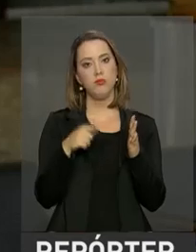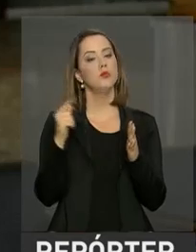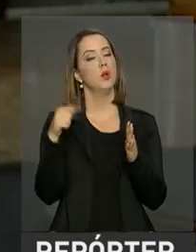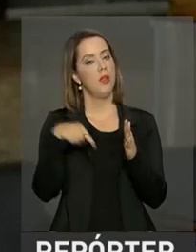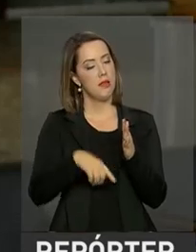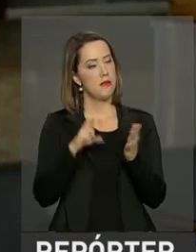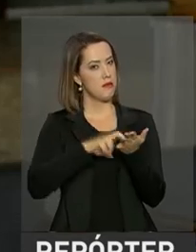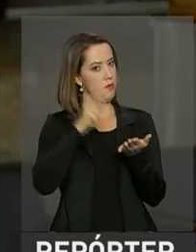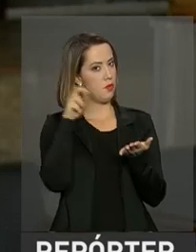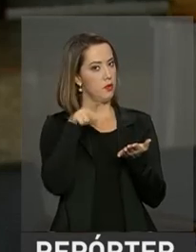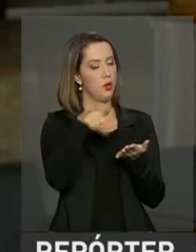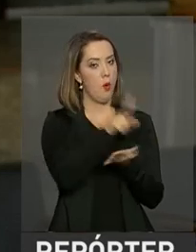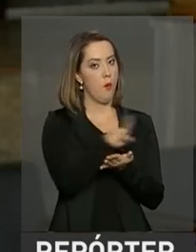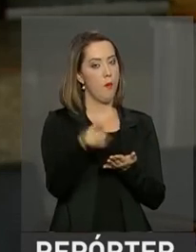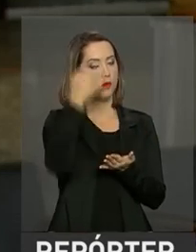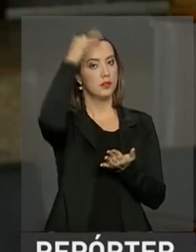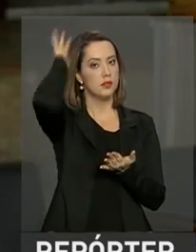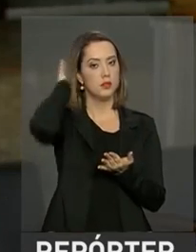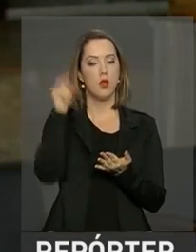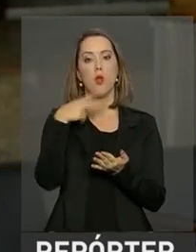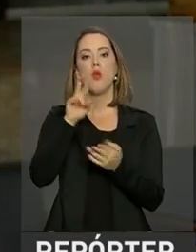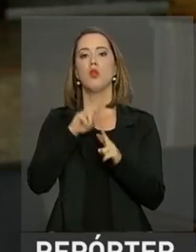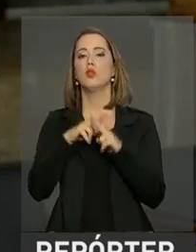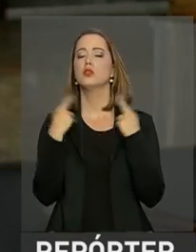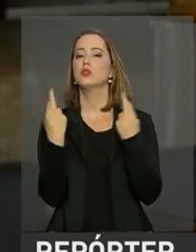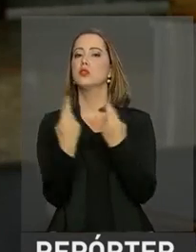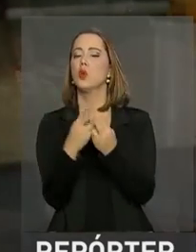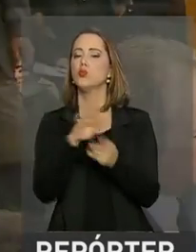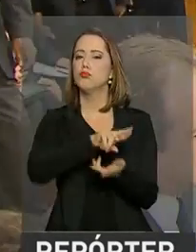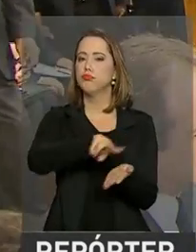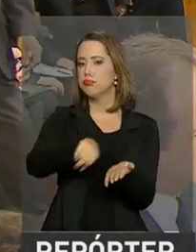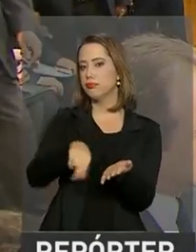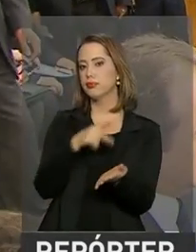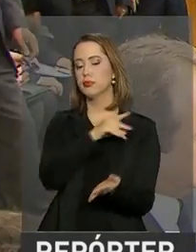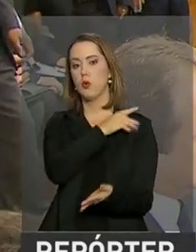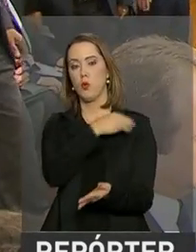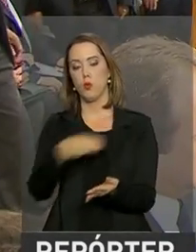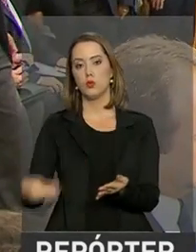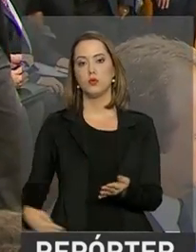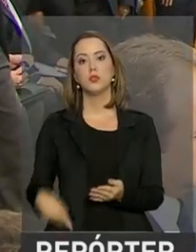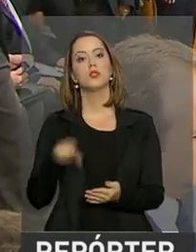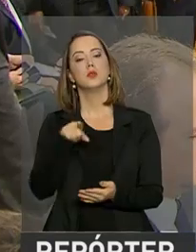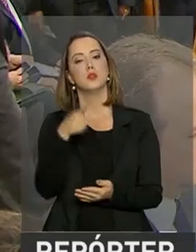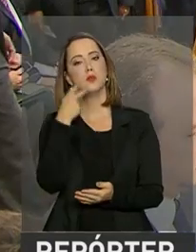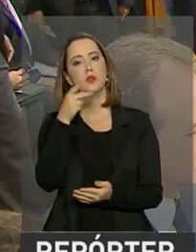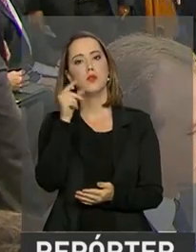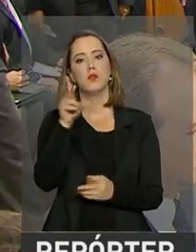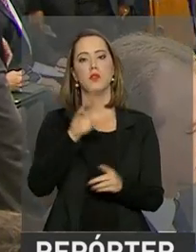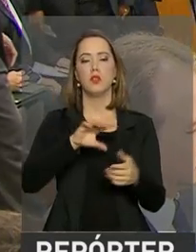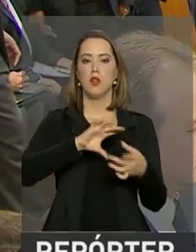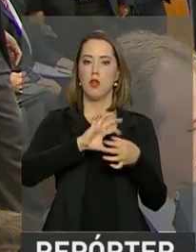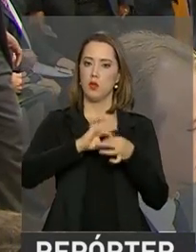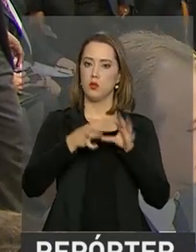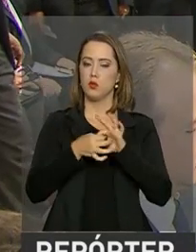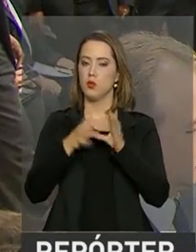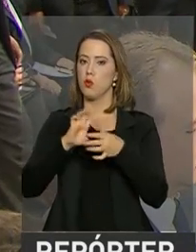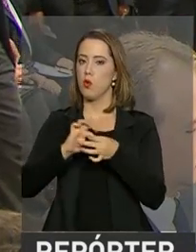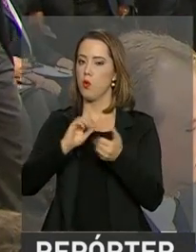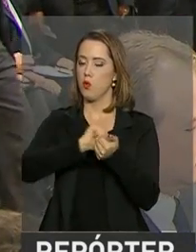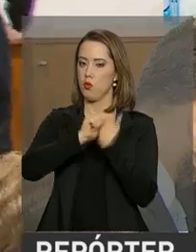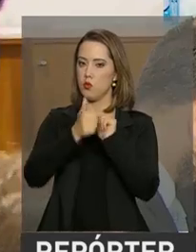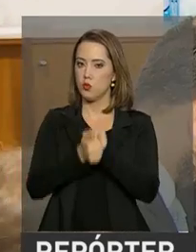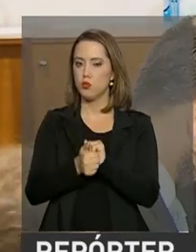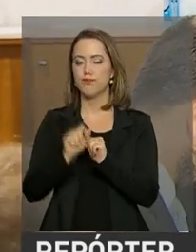esta o presidente Michel Temer se reuniu com os ministros para tratar dos Jogos Olímpicos que serão realizados daqui a 59